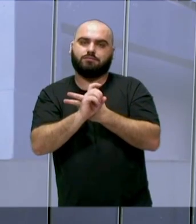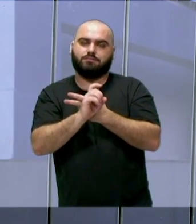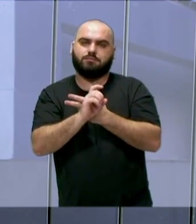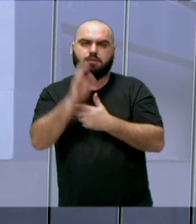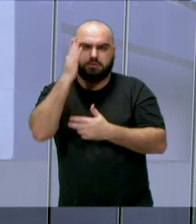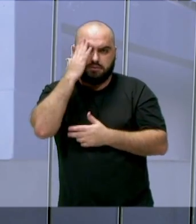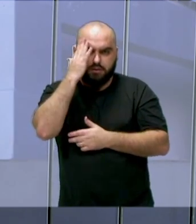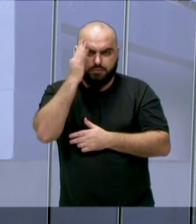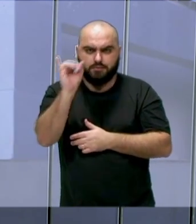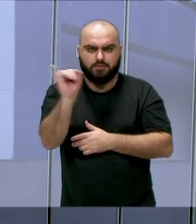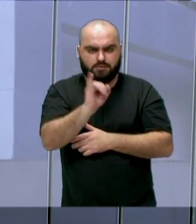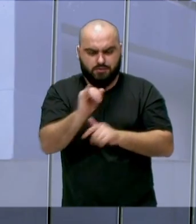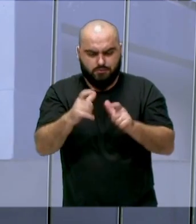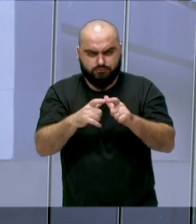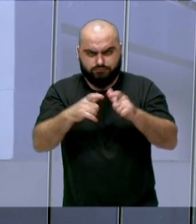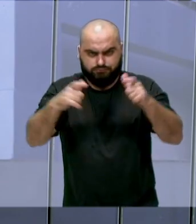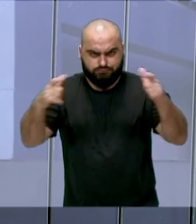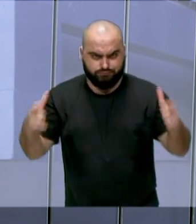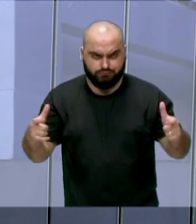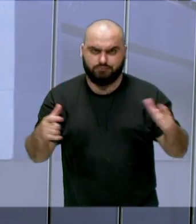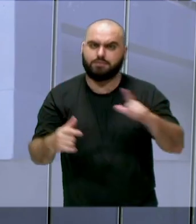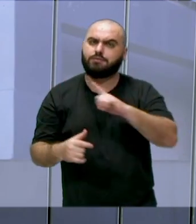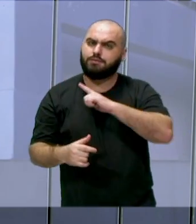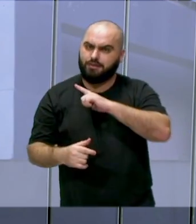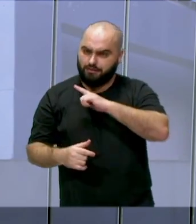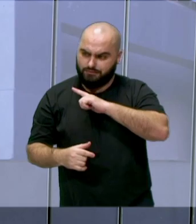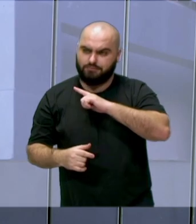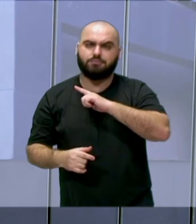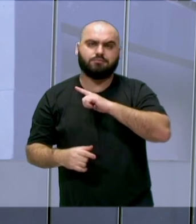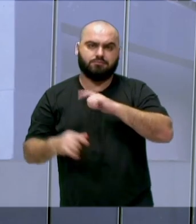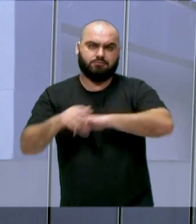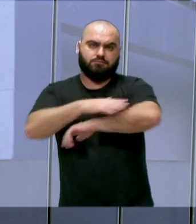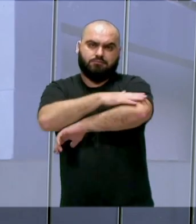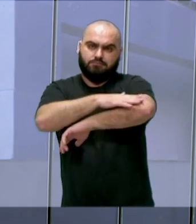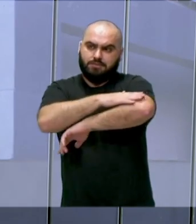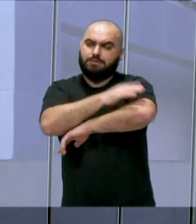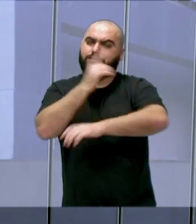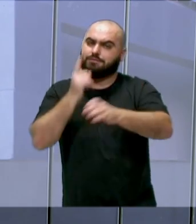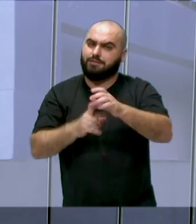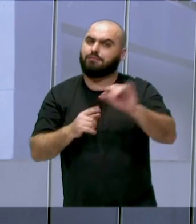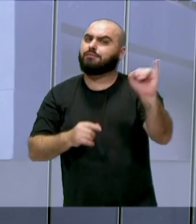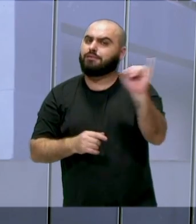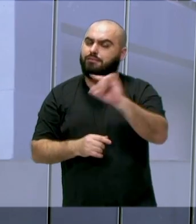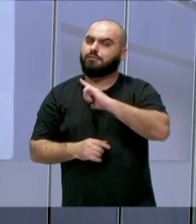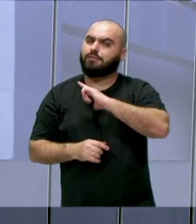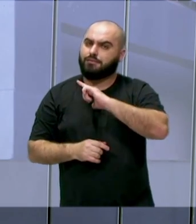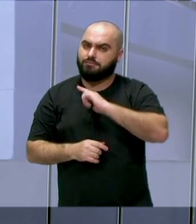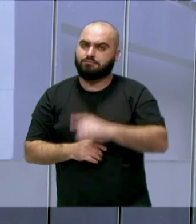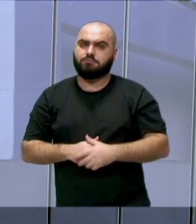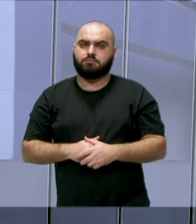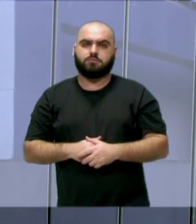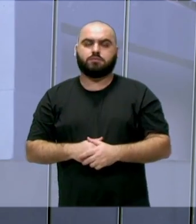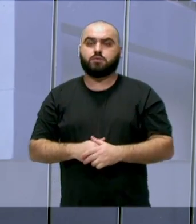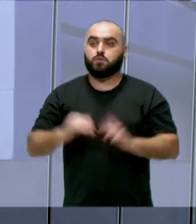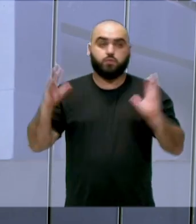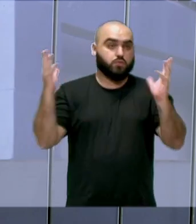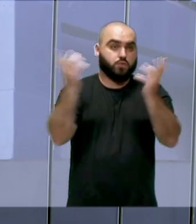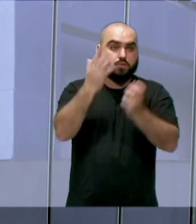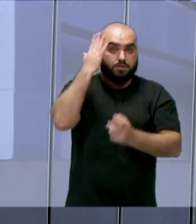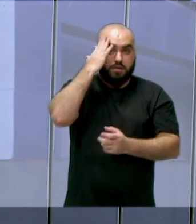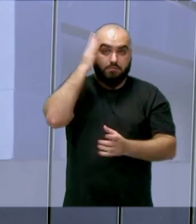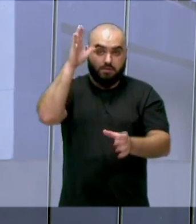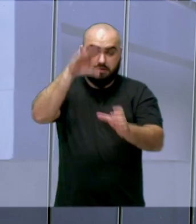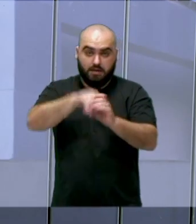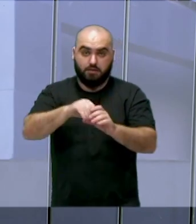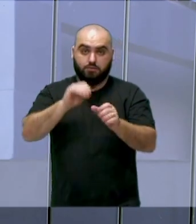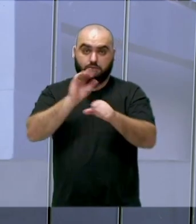muito grande, né? Temos grandes praças na cidade, por incrível que pareça, muitos sabem, com orgulho dentro do Santa